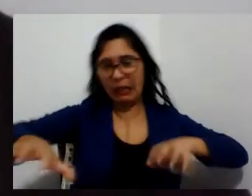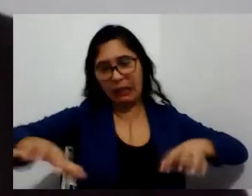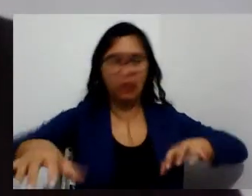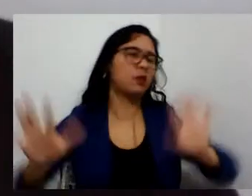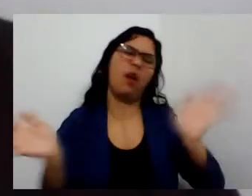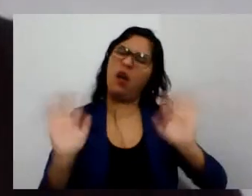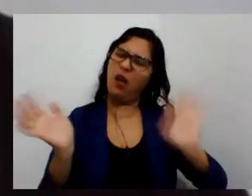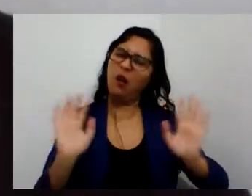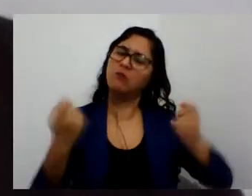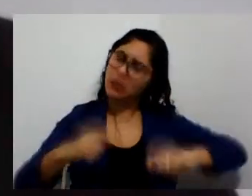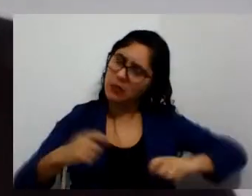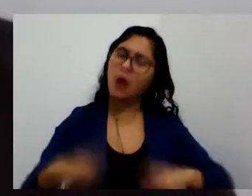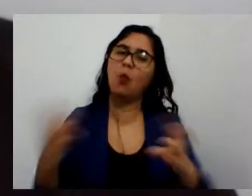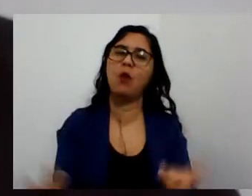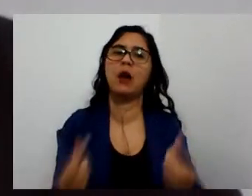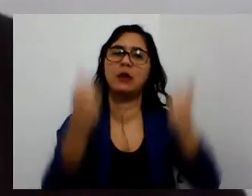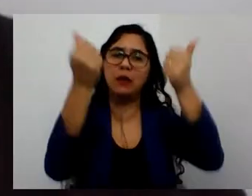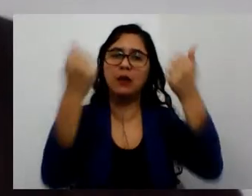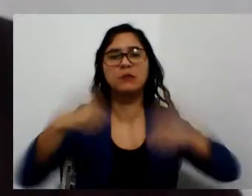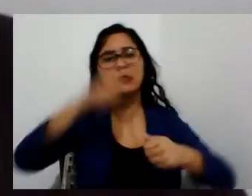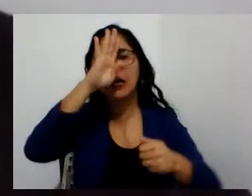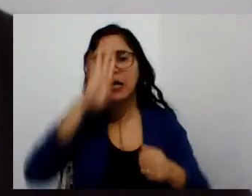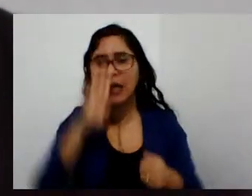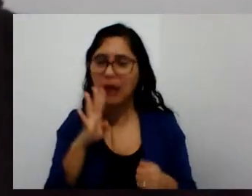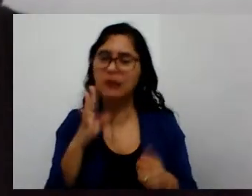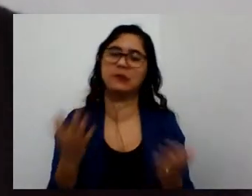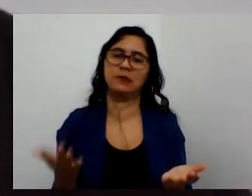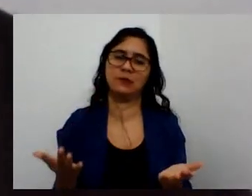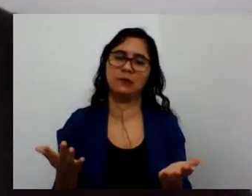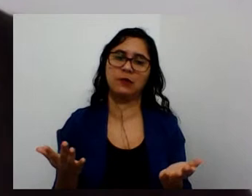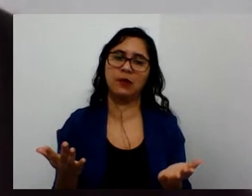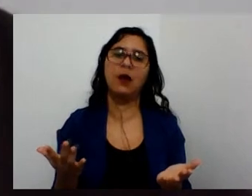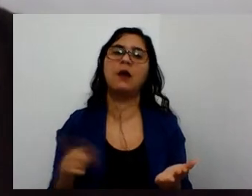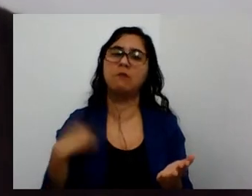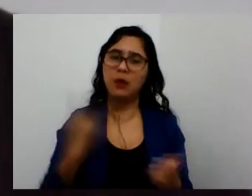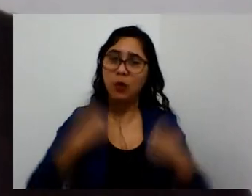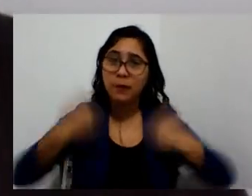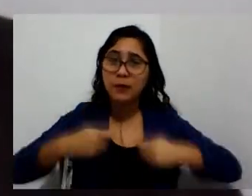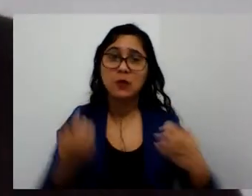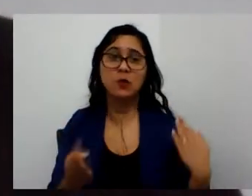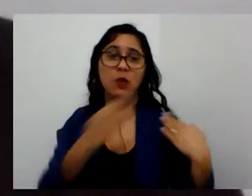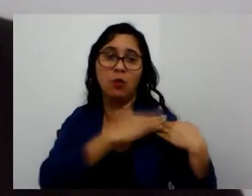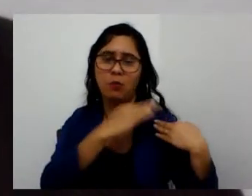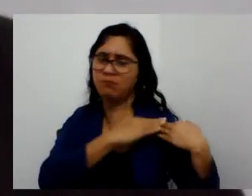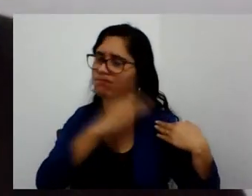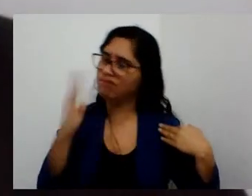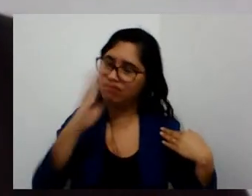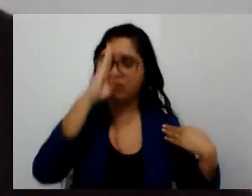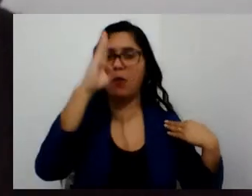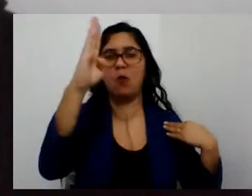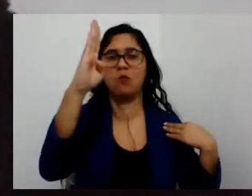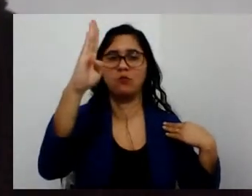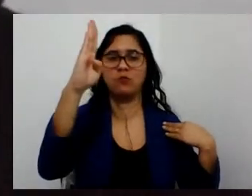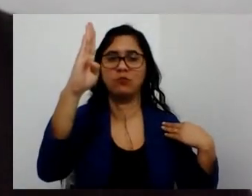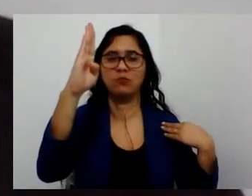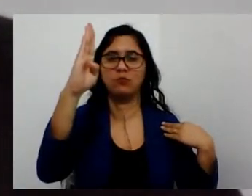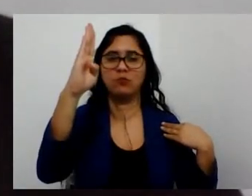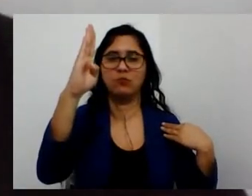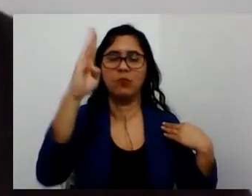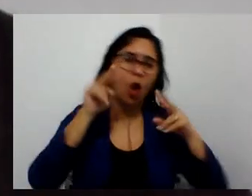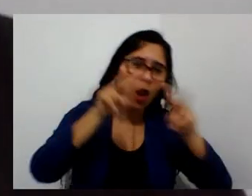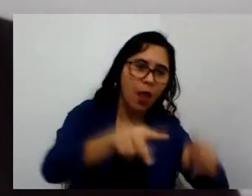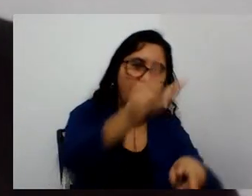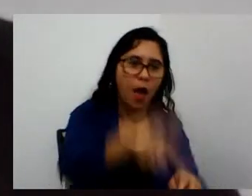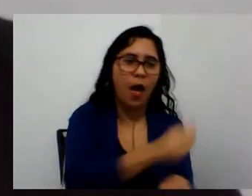com qualidade, tem que ser gratuita, não tenha dúvida. Mas nós temos que ter comprometimento acima de tudo. Olhar nos estudantes,